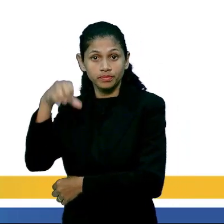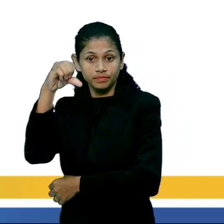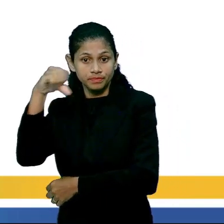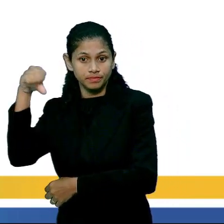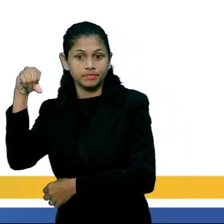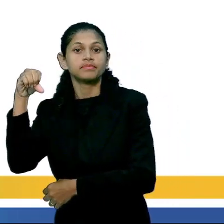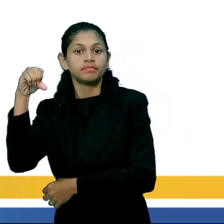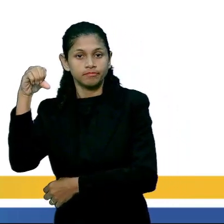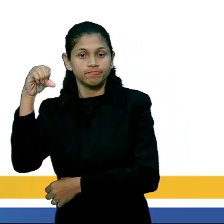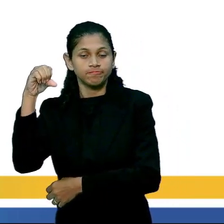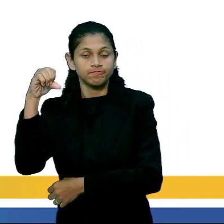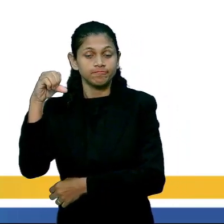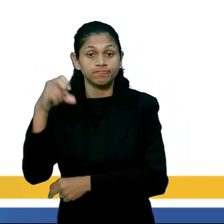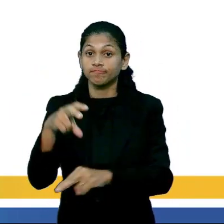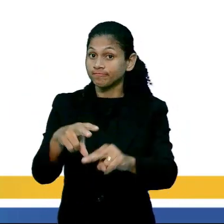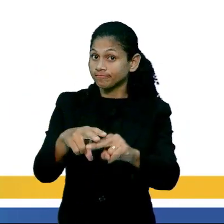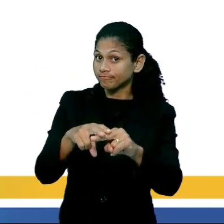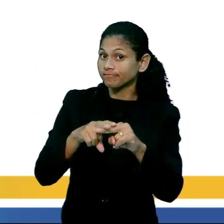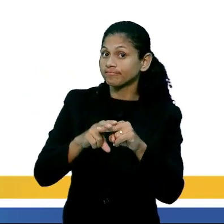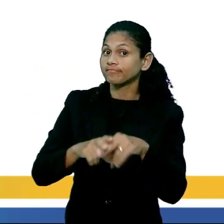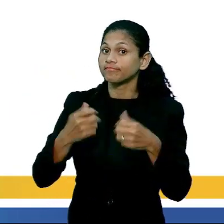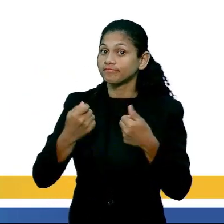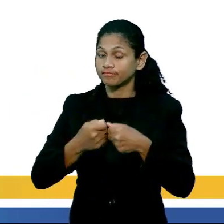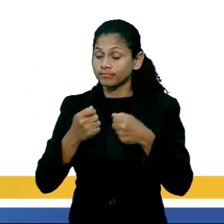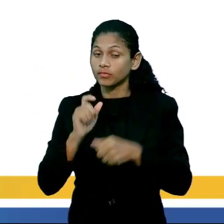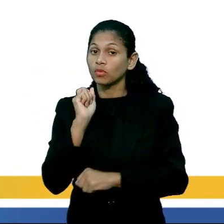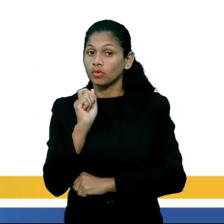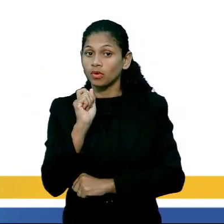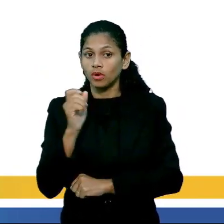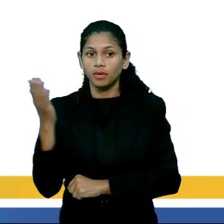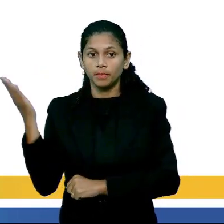Então temos que